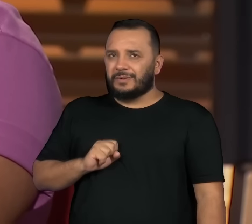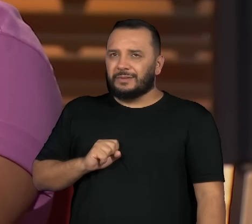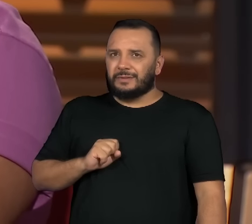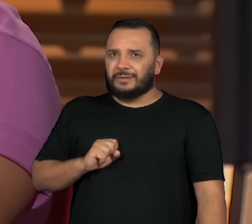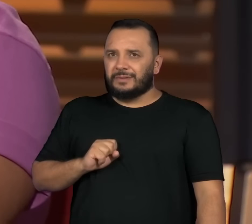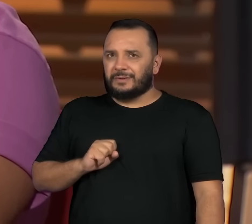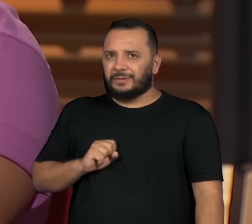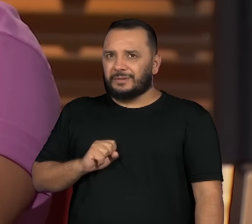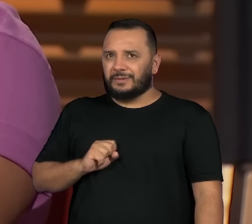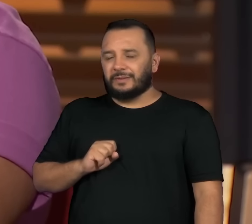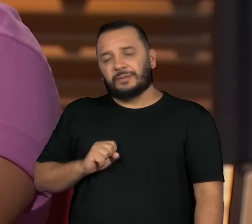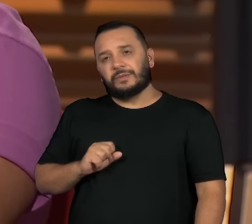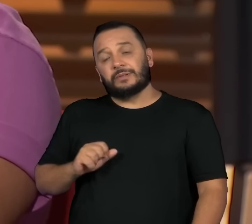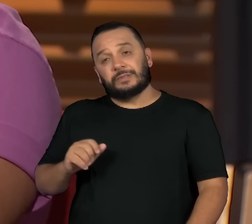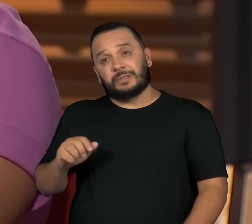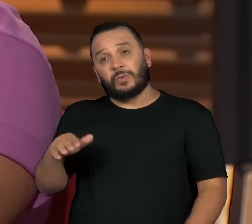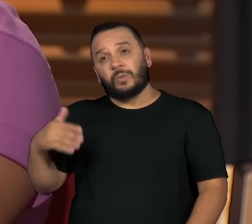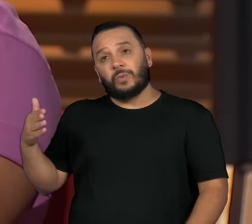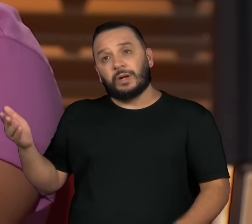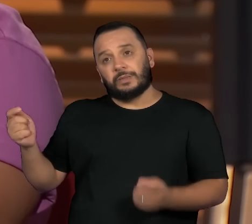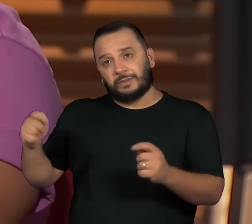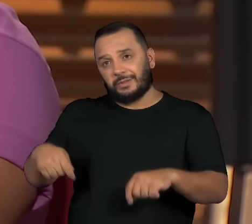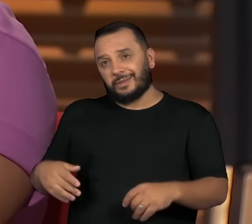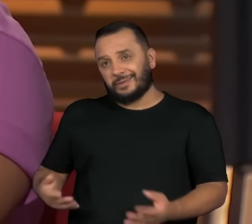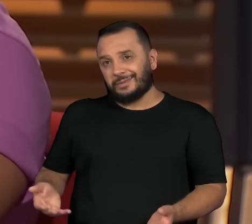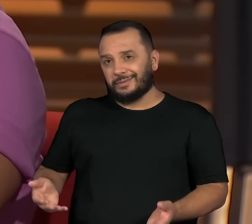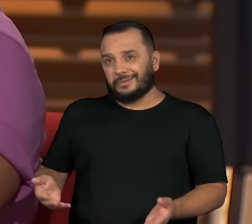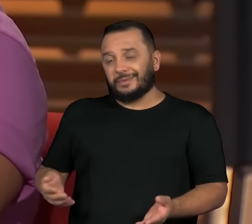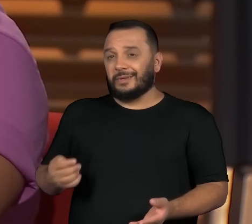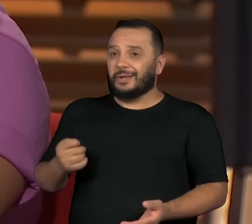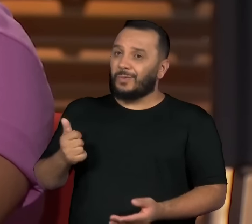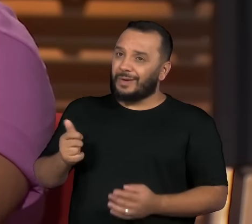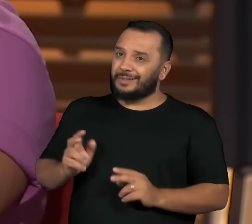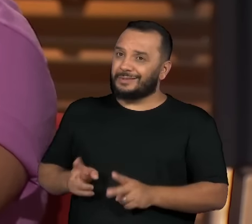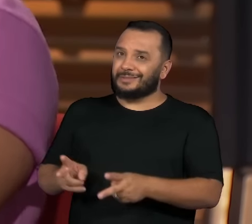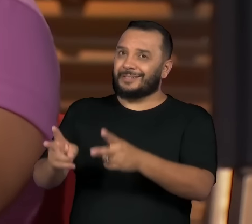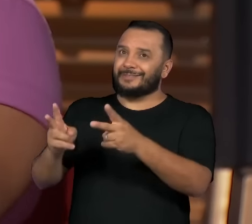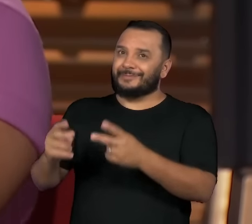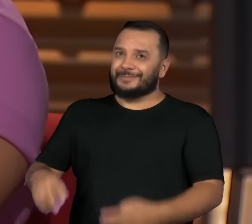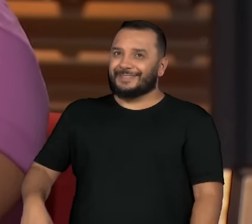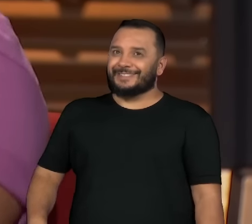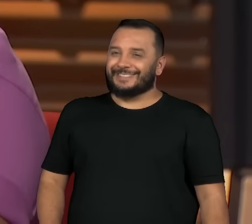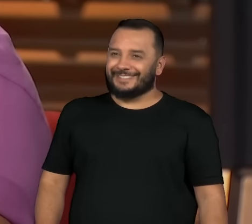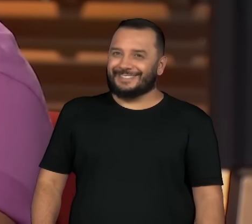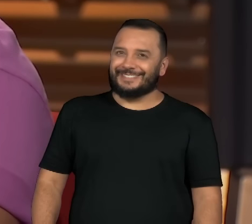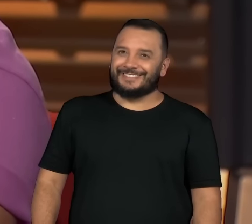na medida do possível e quase sempre.